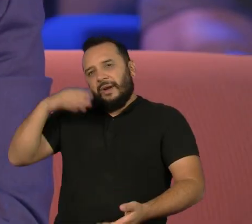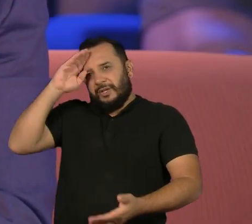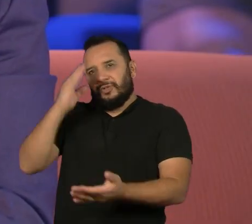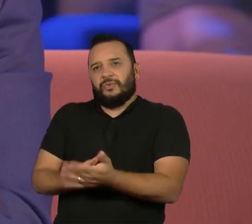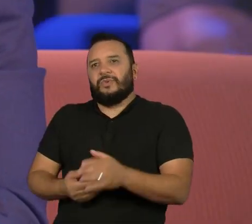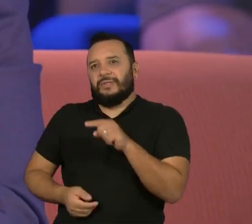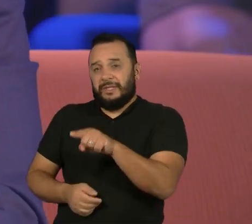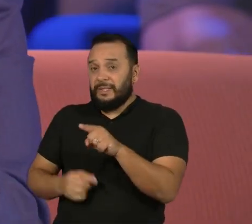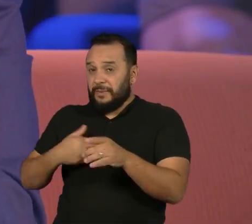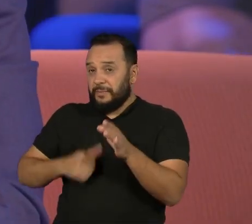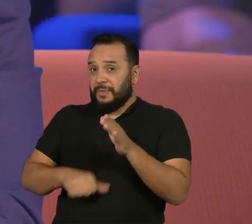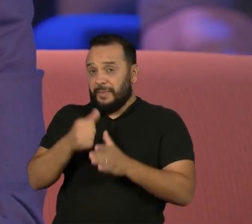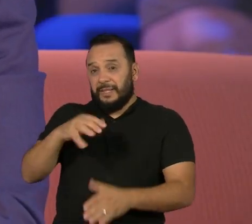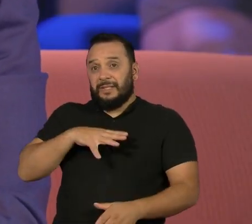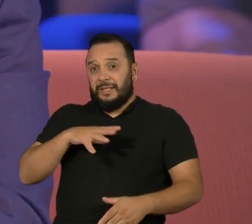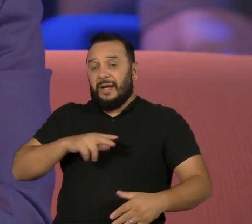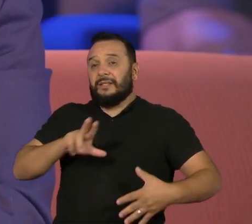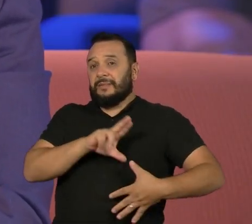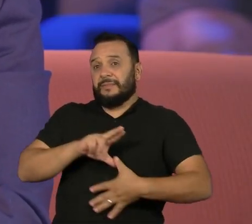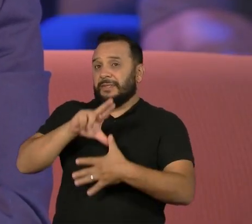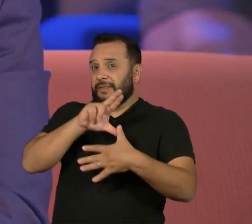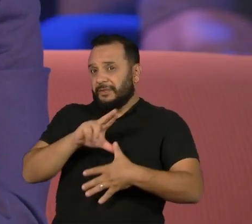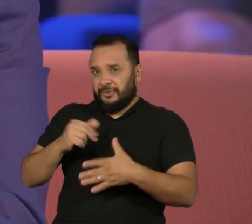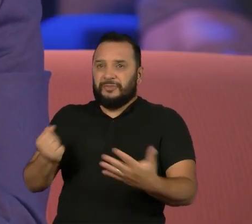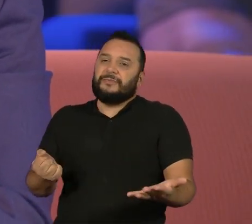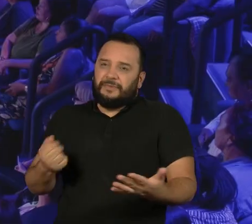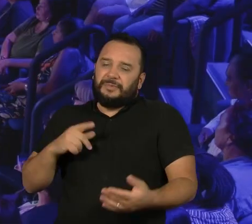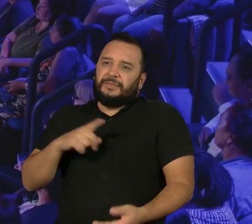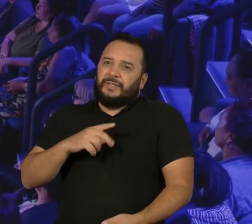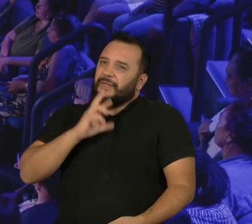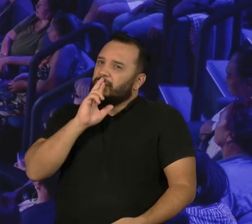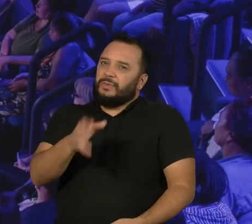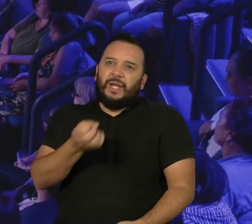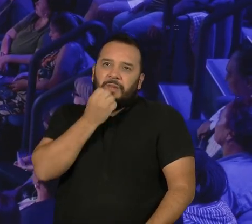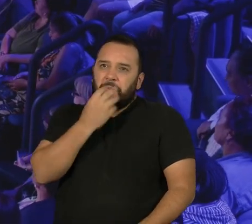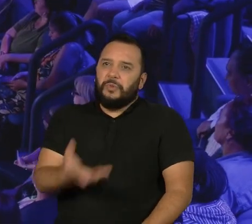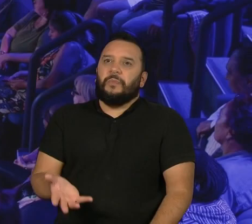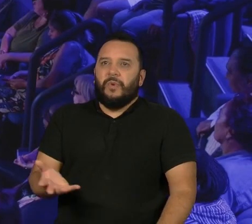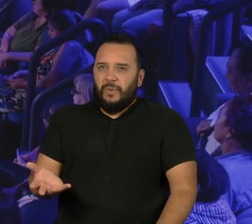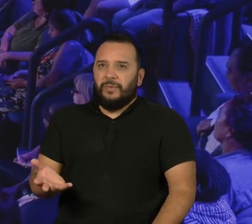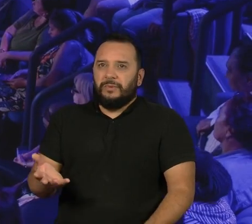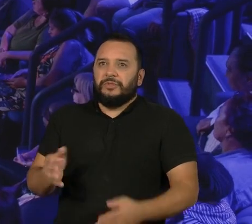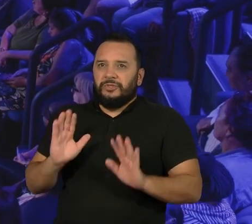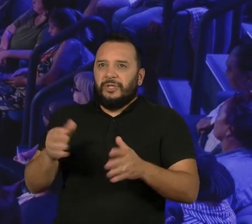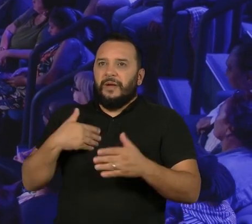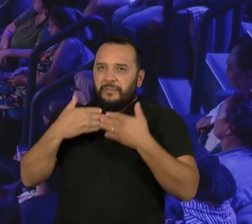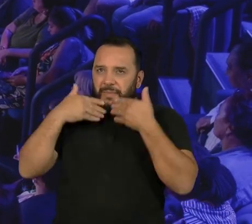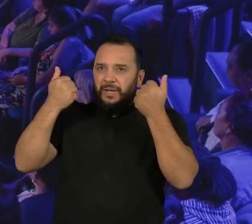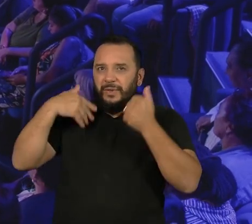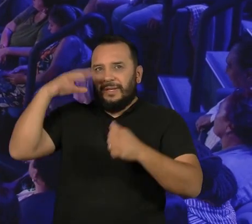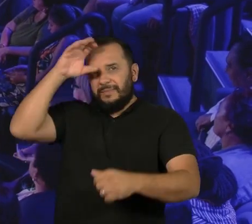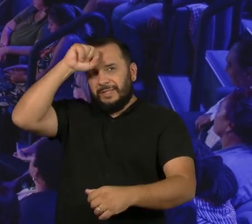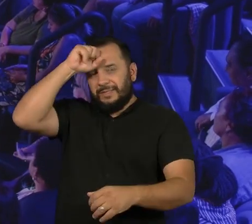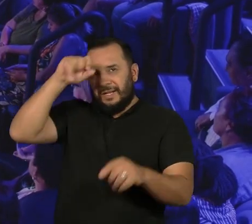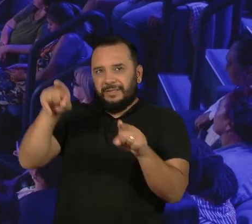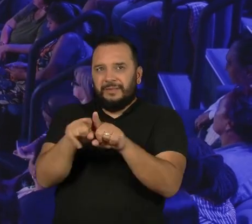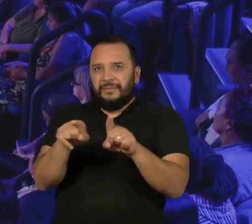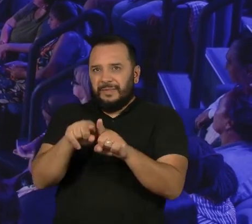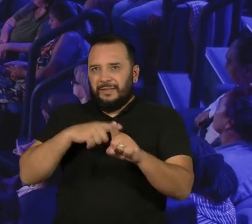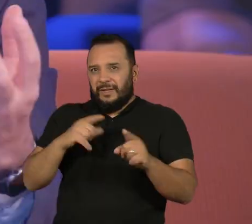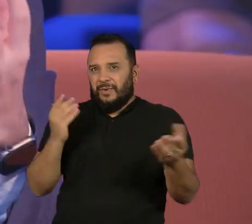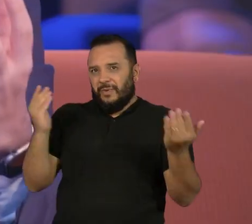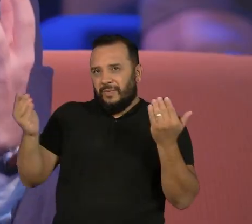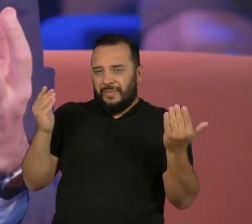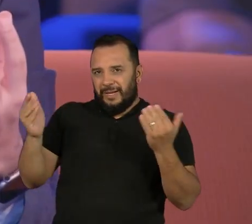nisso. Nós fomos a primeira cidade da América Latina e tivemos resultados espetaculares. Uma melhoria na aprendizagem. Nós comparamos